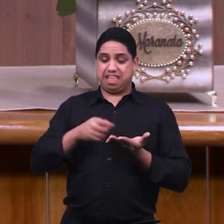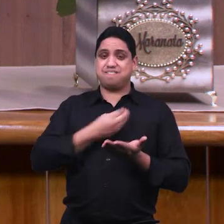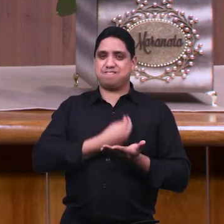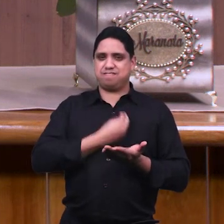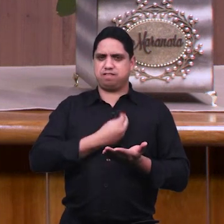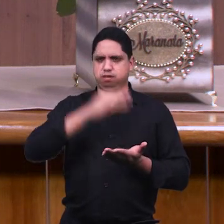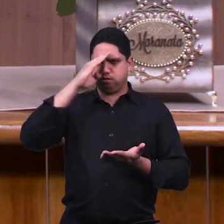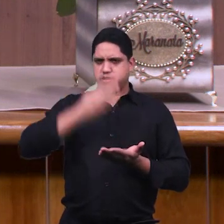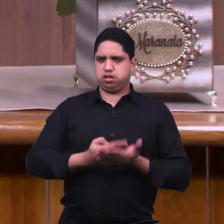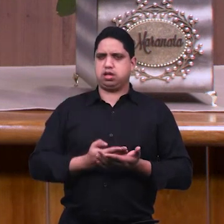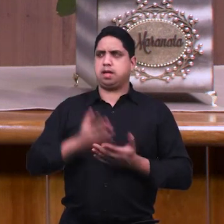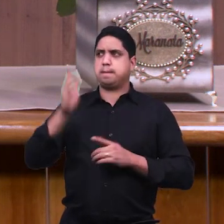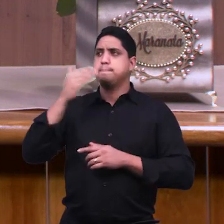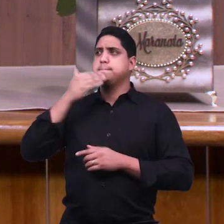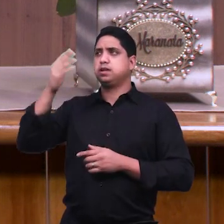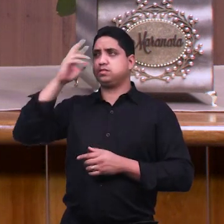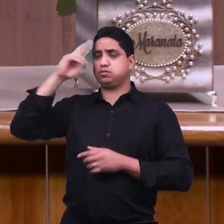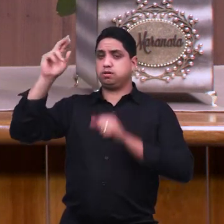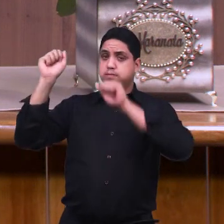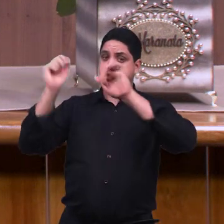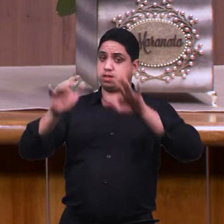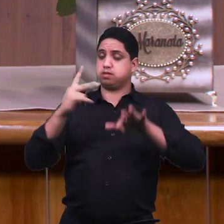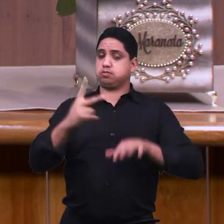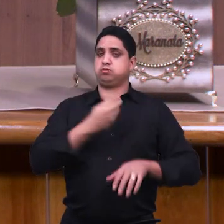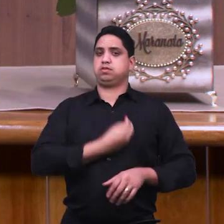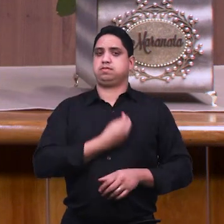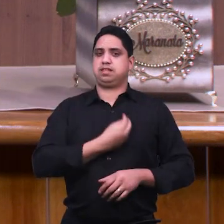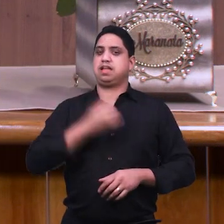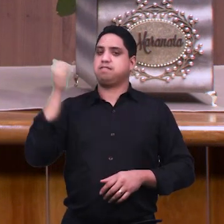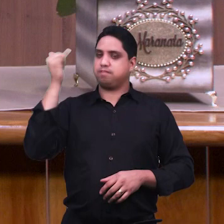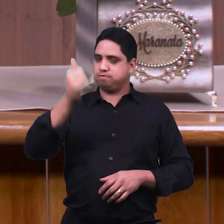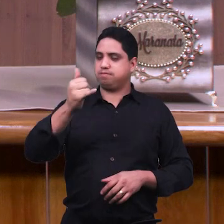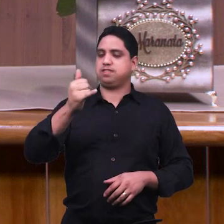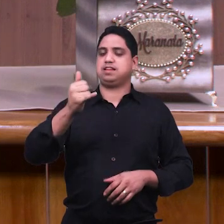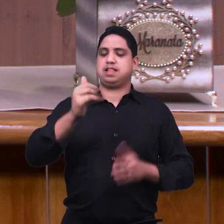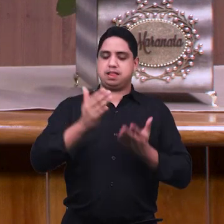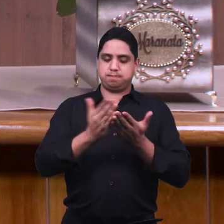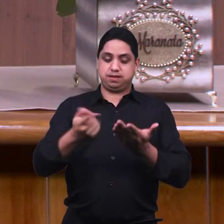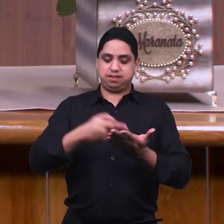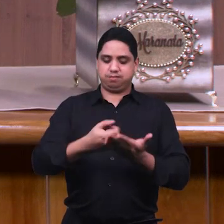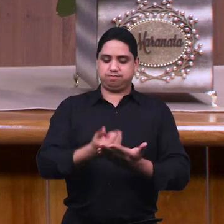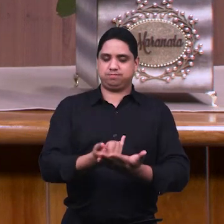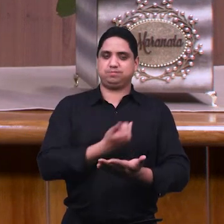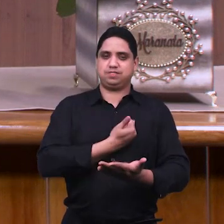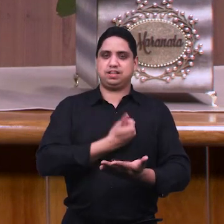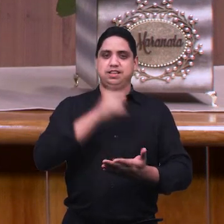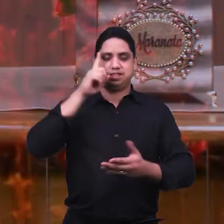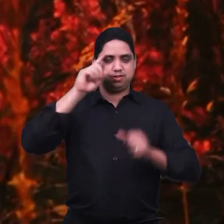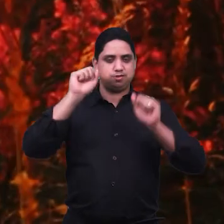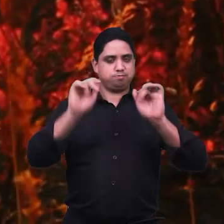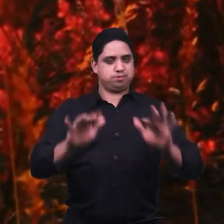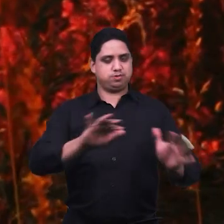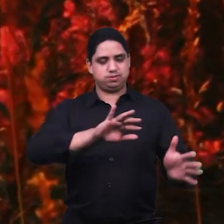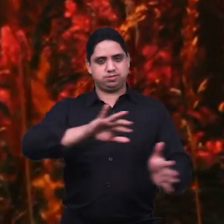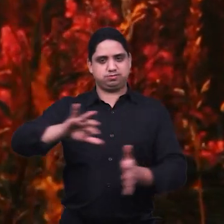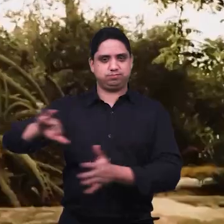nisso e busque a direção do Senhor para a sua vida, que Ele vai te falar na sua palavra. Que Deus abençoe.